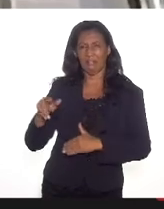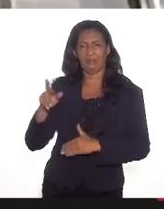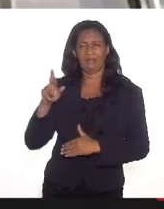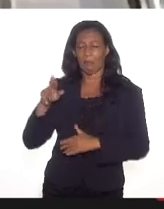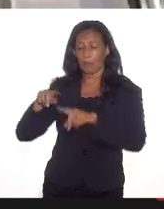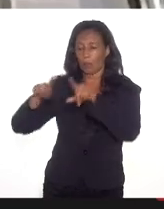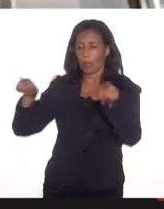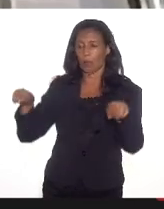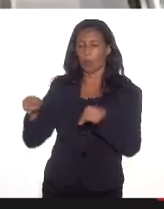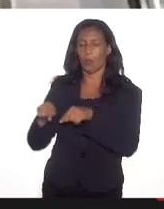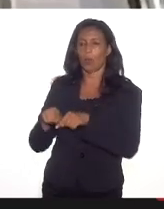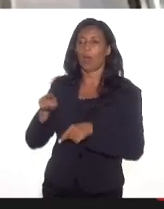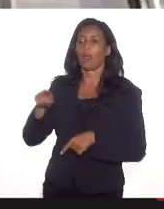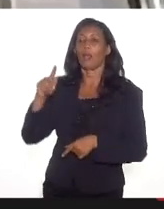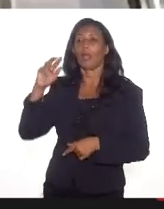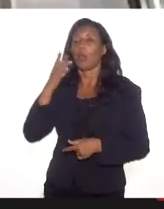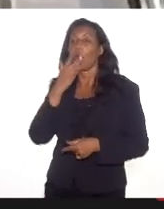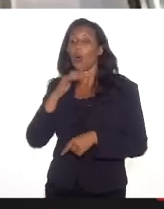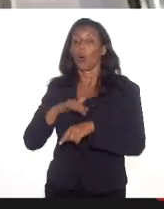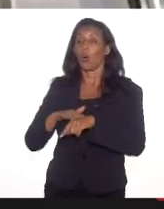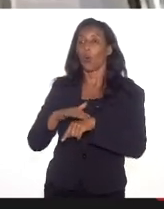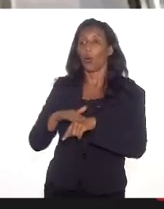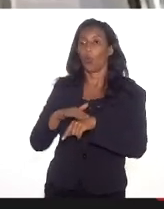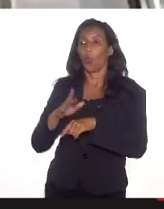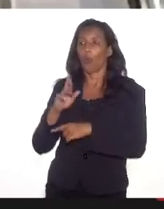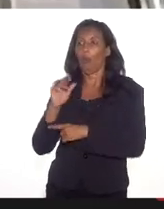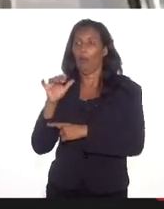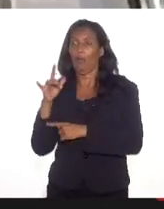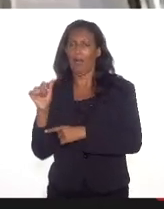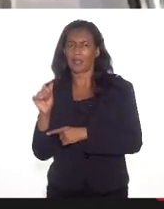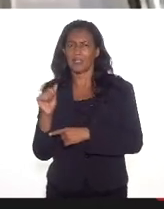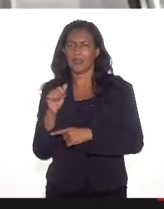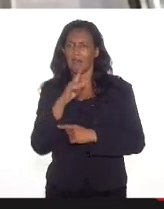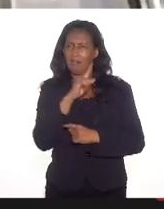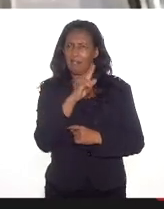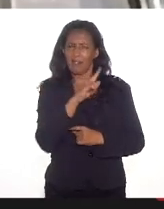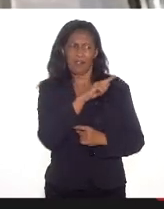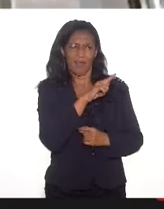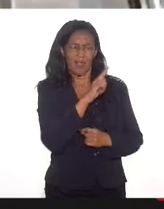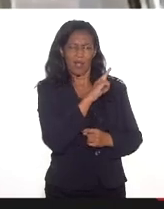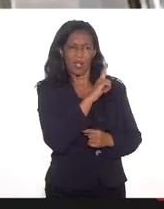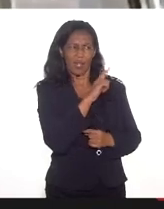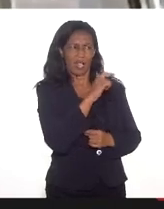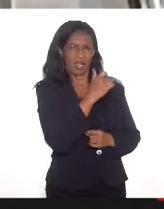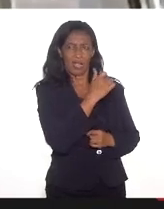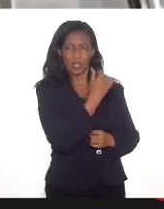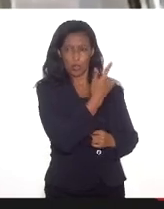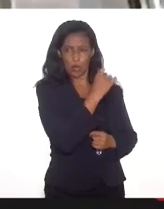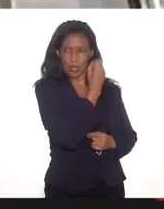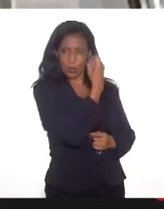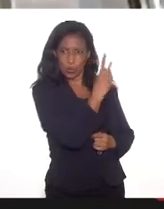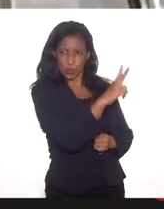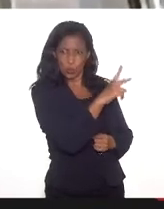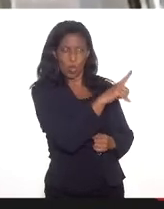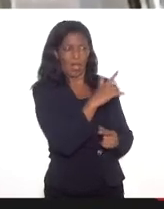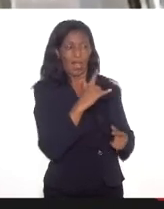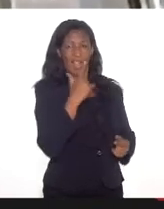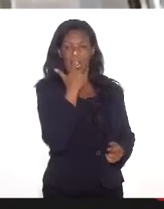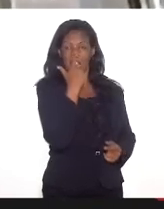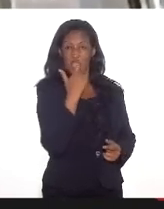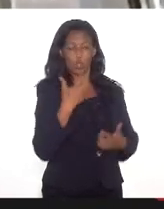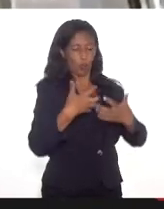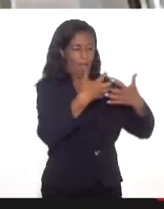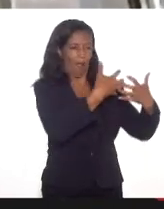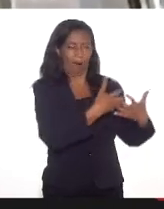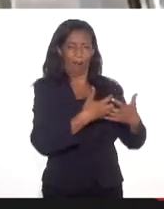território a zona sul recolhe lixo todo dia e a zona norte recolhe três vezes na semana a